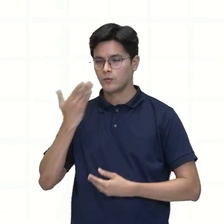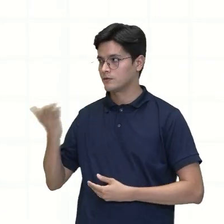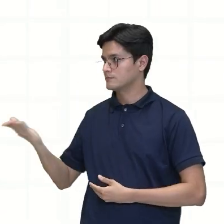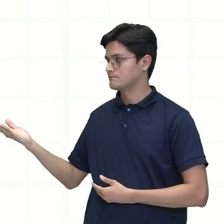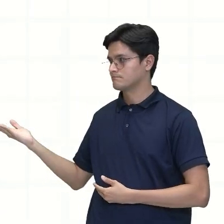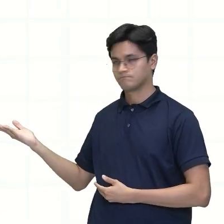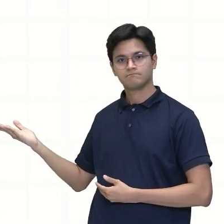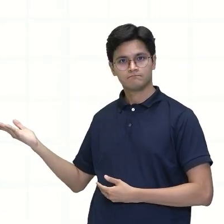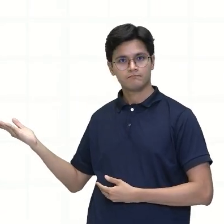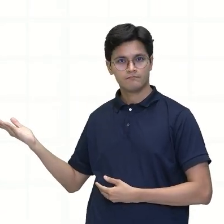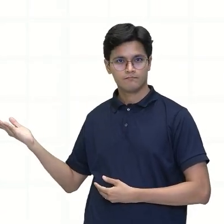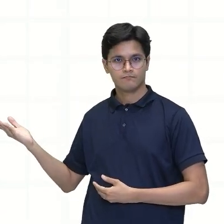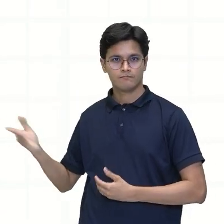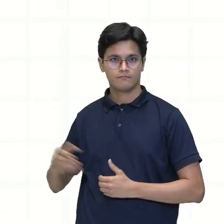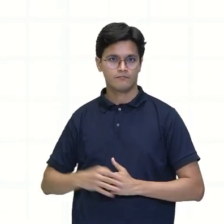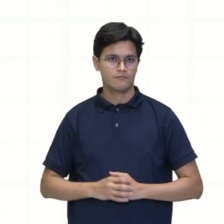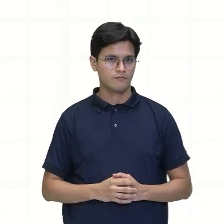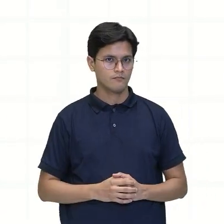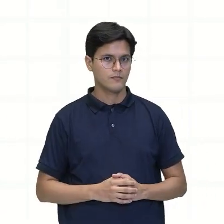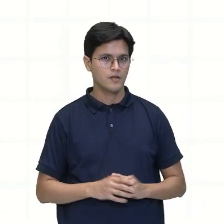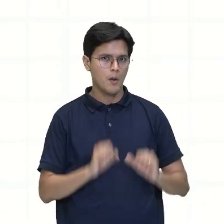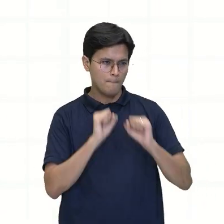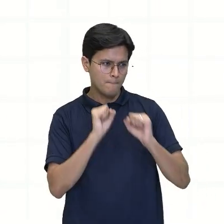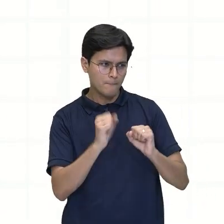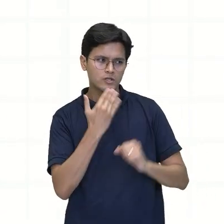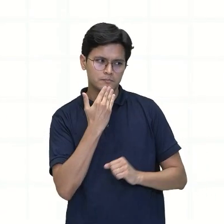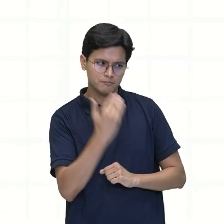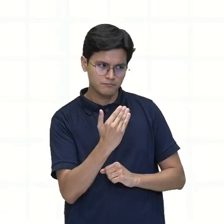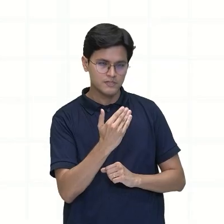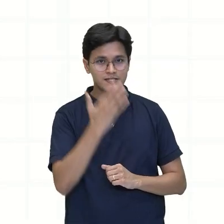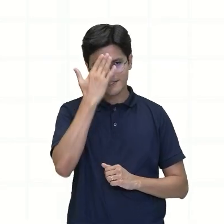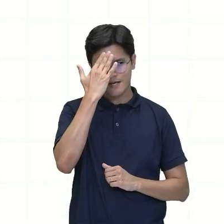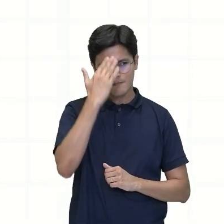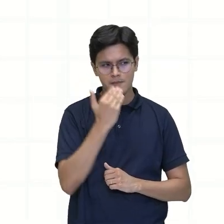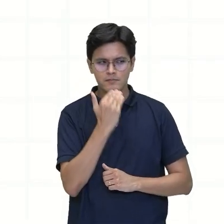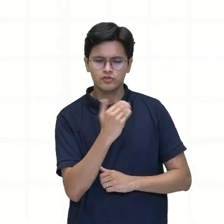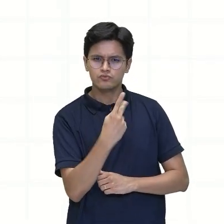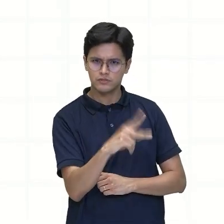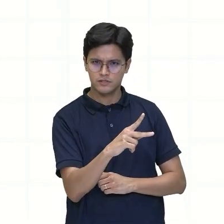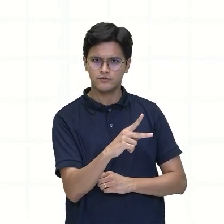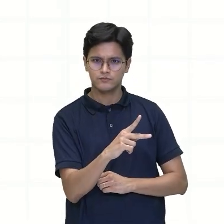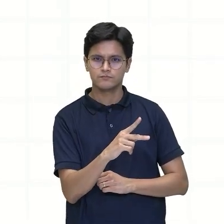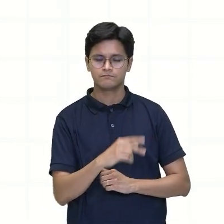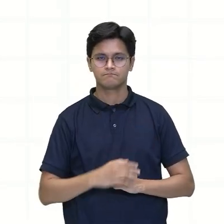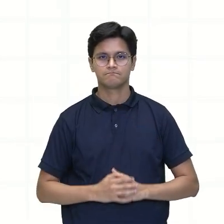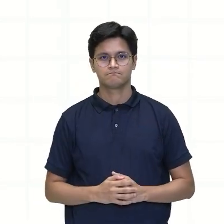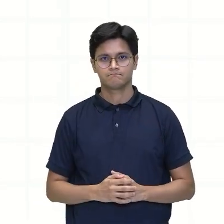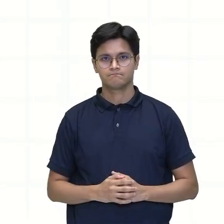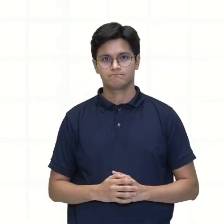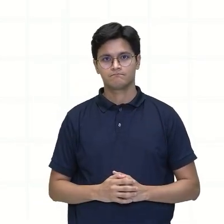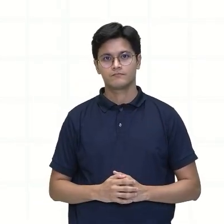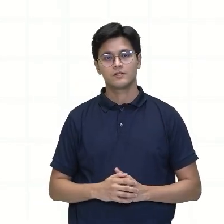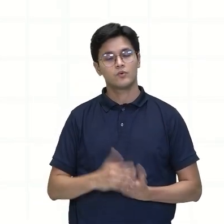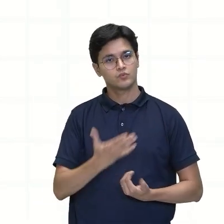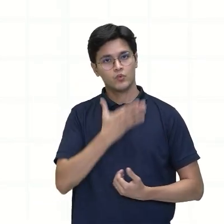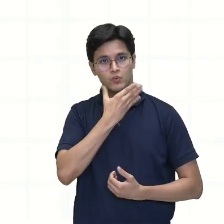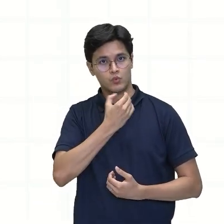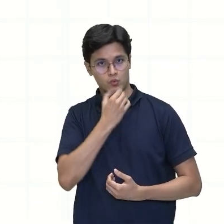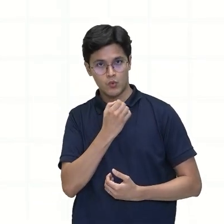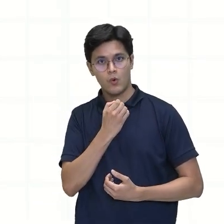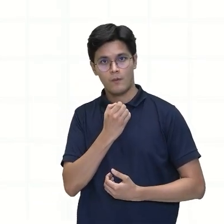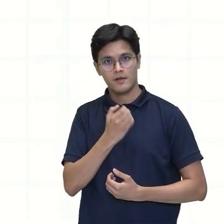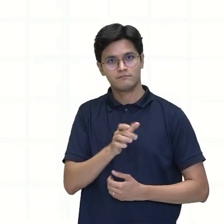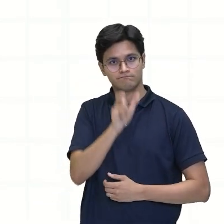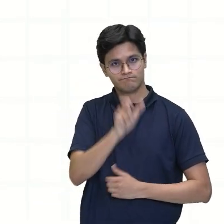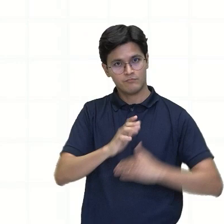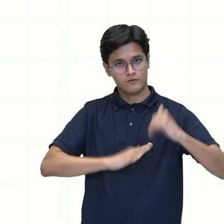Posso tirar o seu pedido? Olha só, ela está falando ali, né? Se ela poderia fazer o pedido. Order,